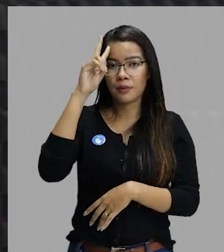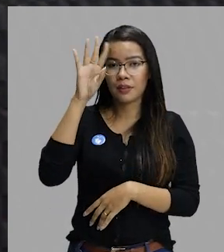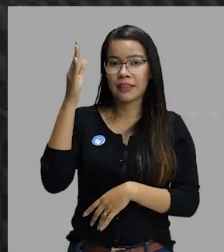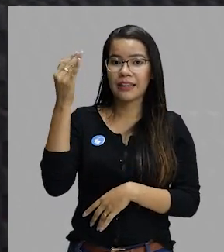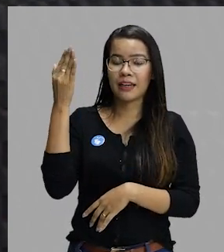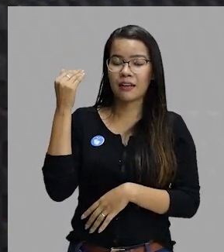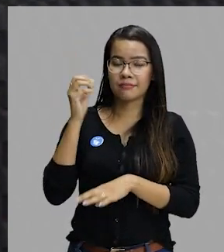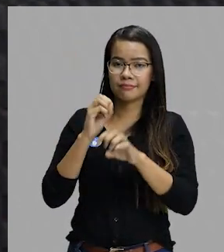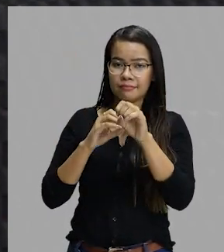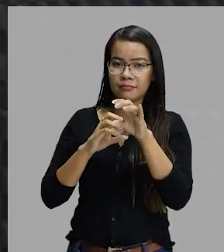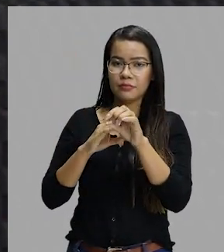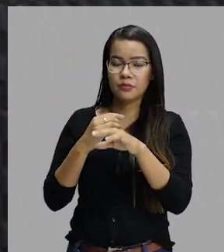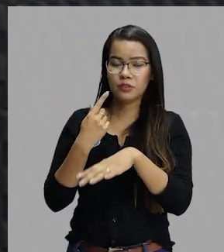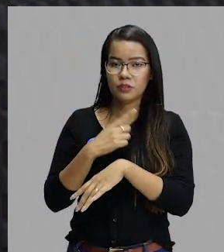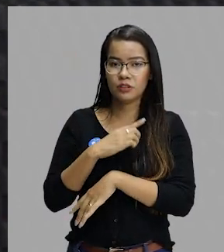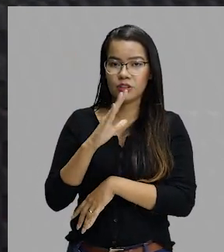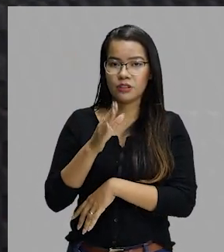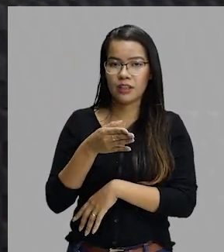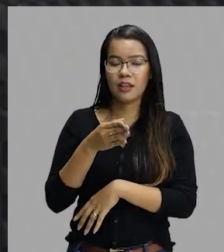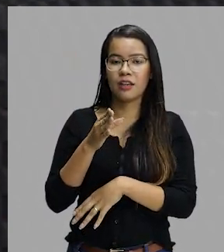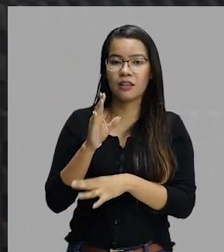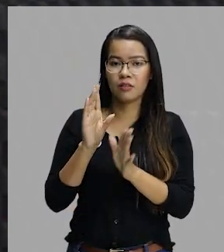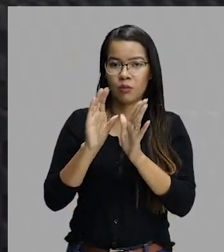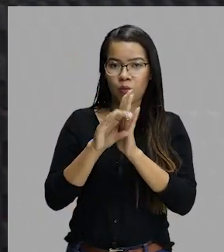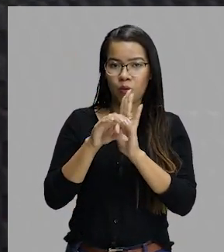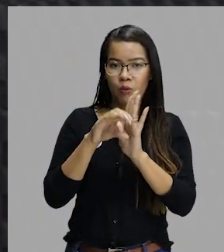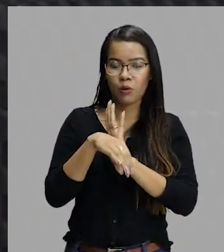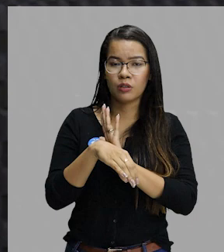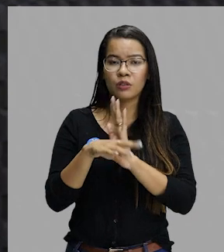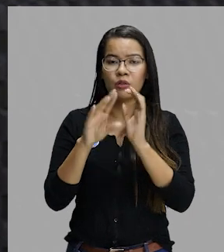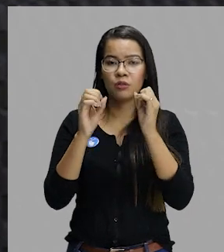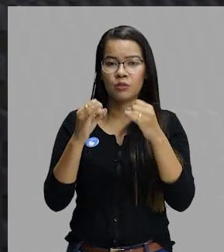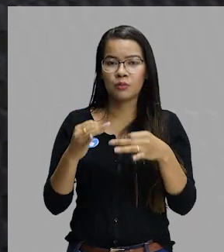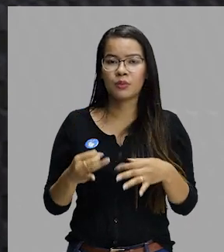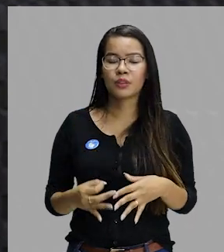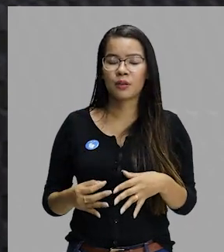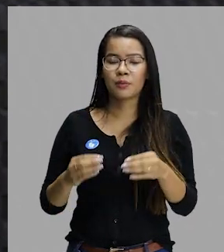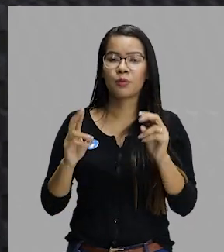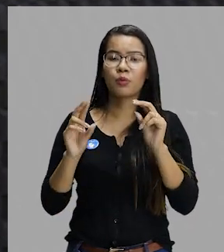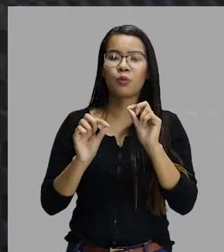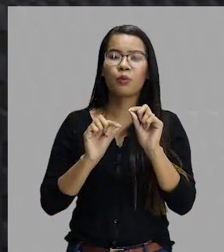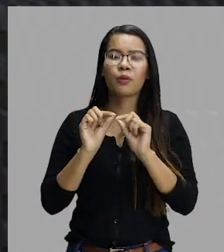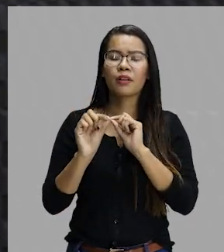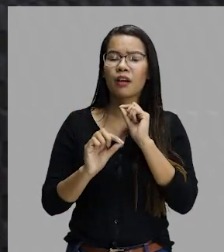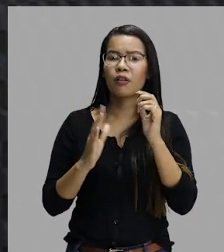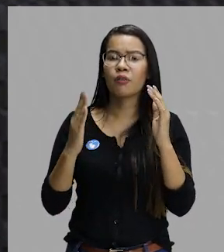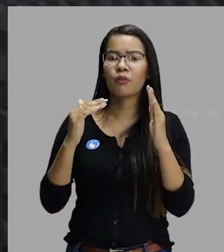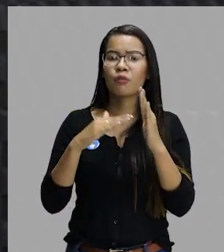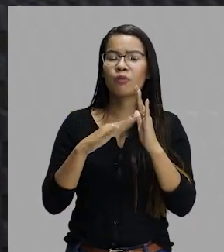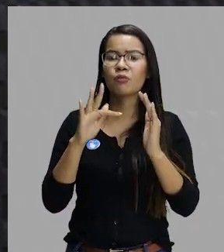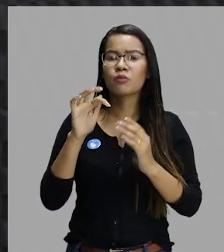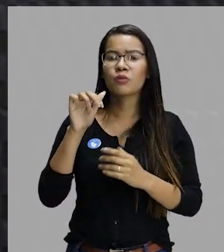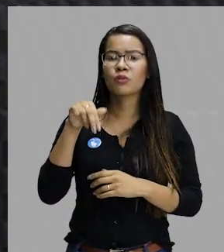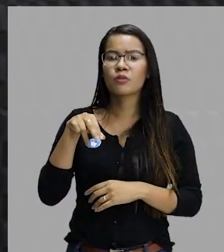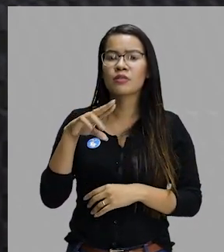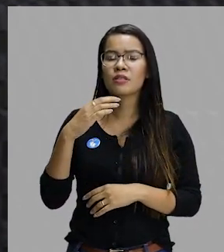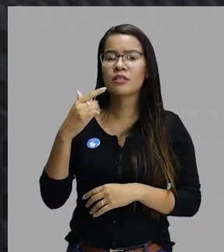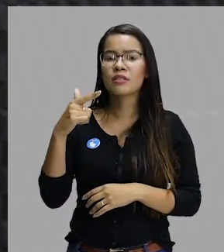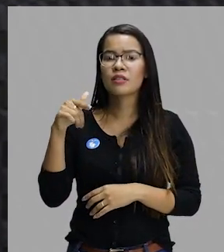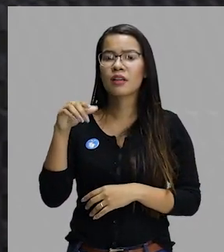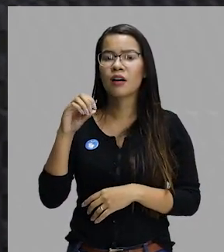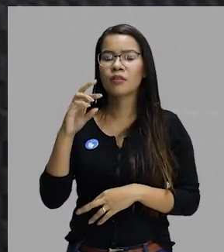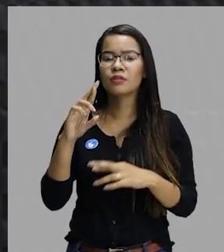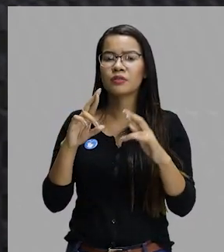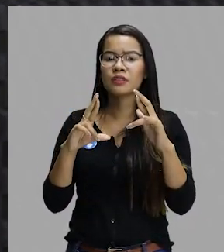do que é uma função, né? Vimos definição de função, vimos os elementos que formam uma função, diferenciamos